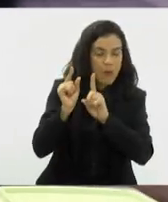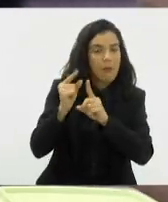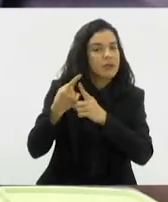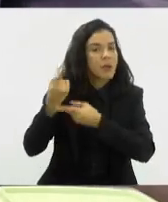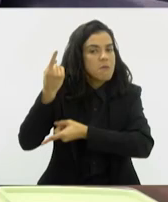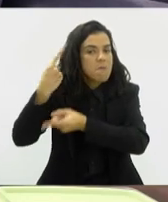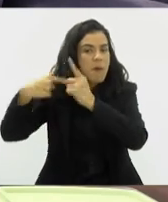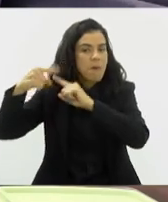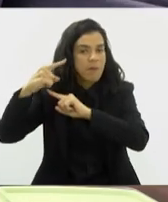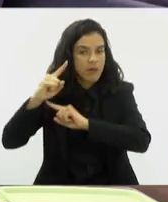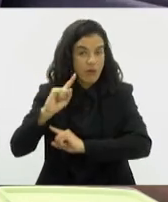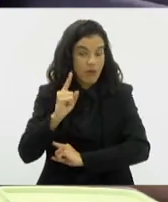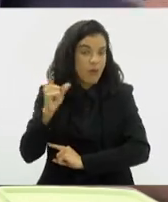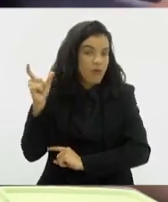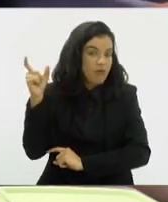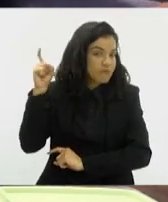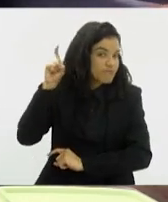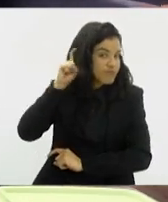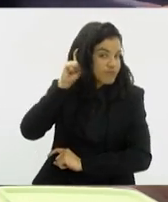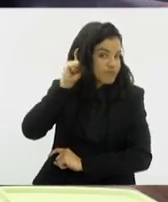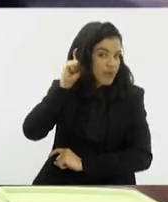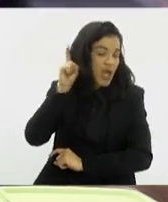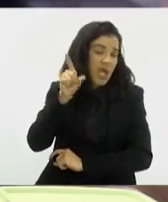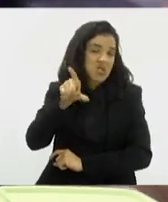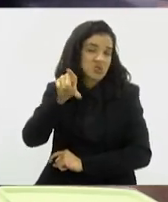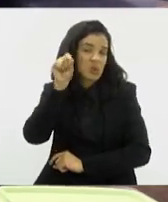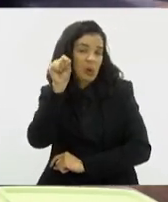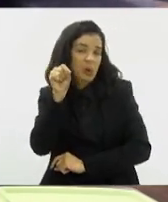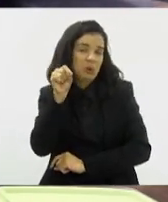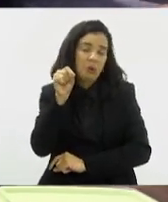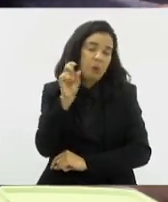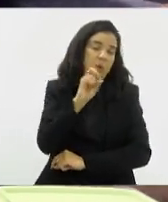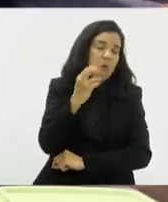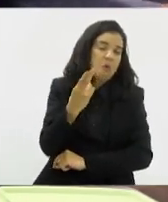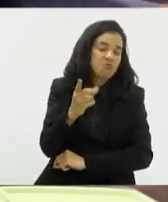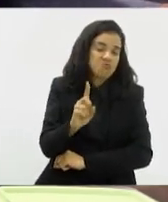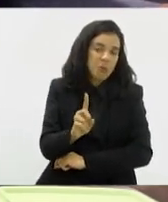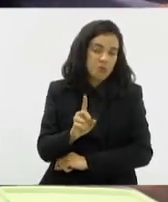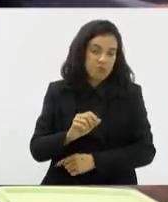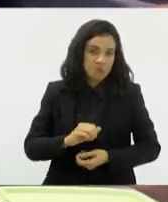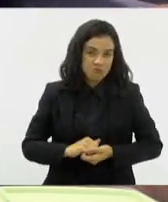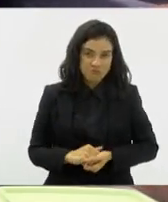E ele diz que o aparelho é facultativo. Então, por enquanto...